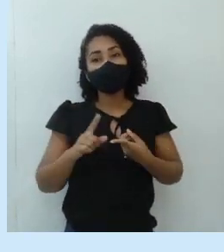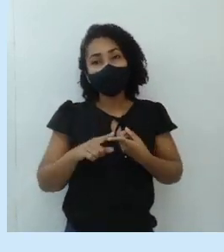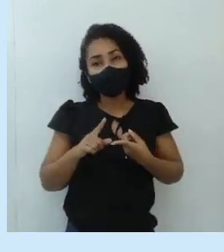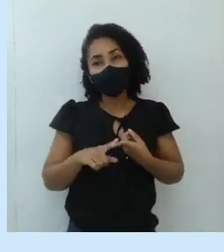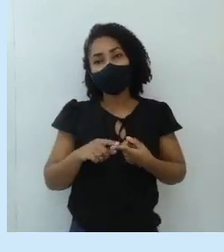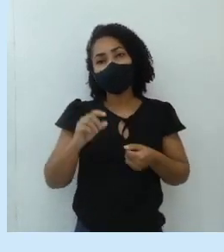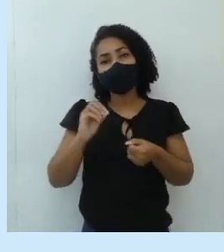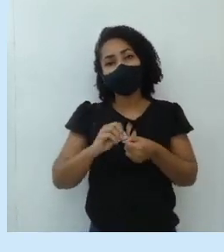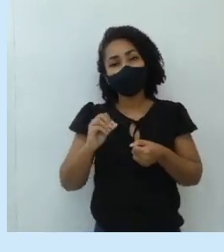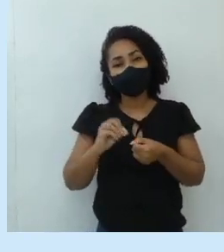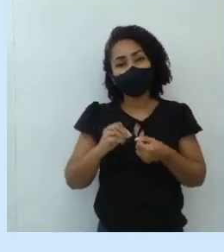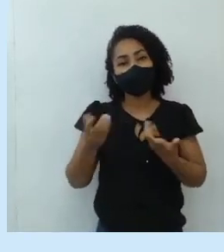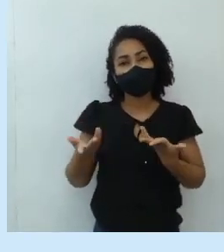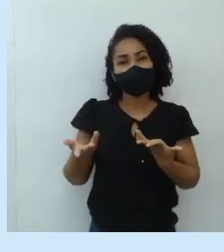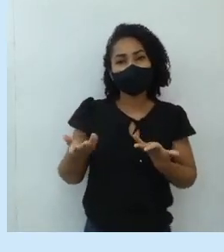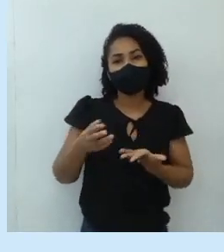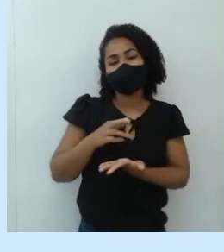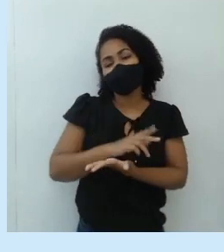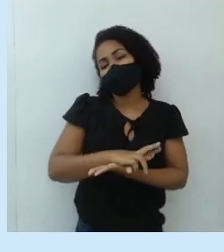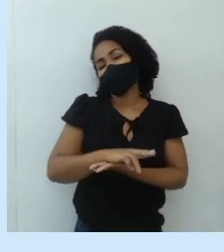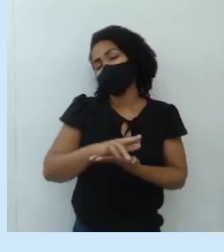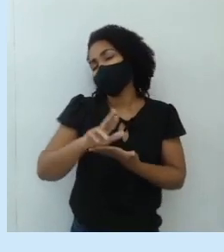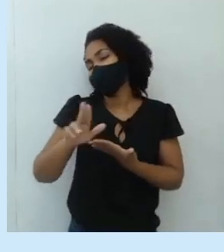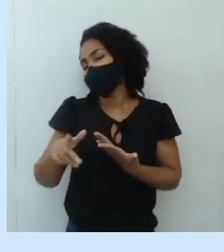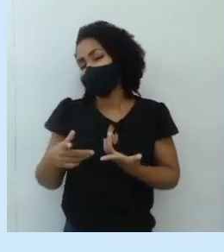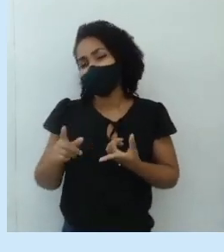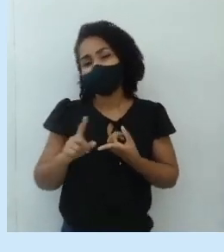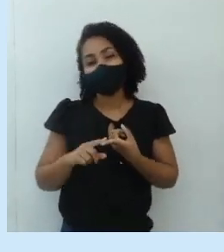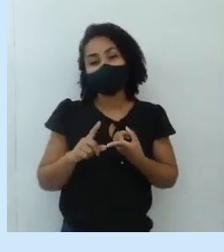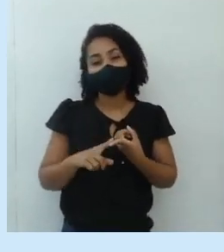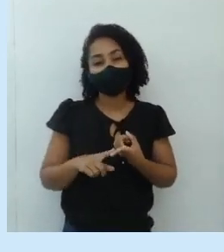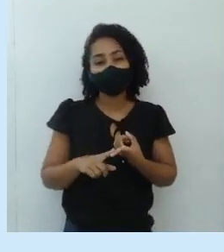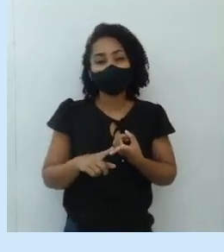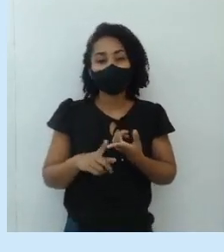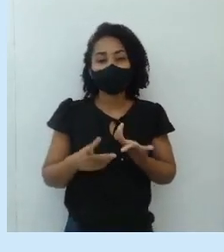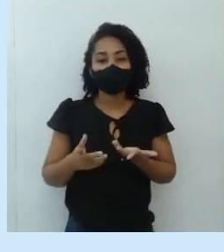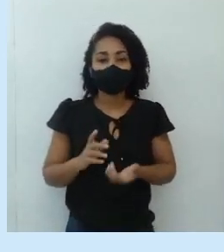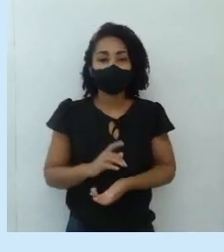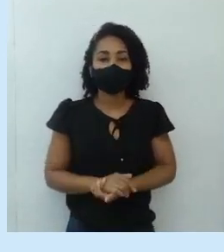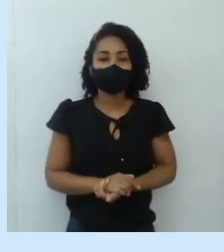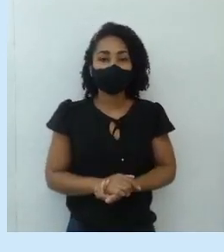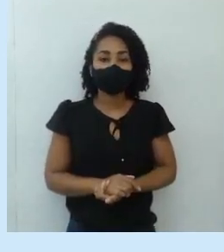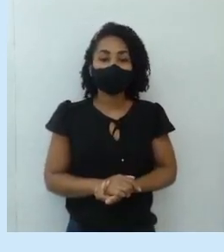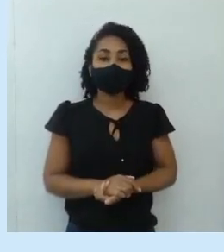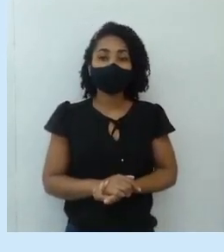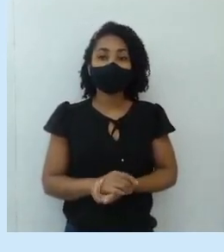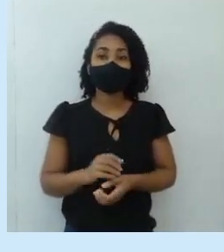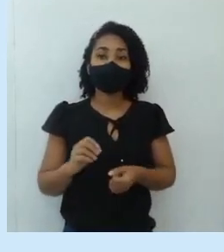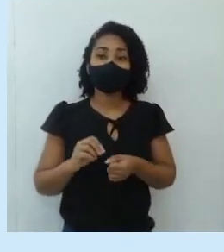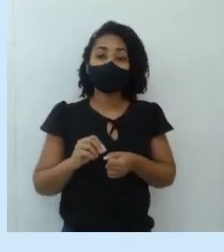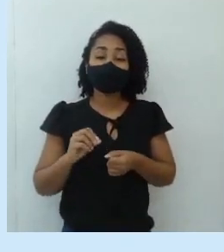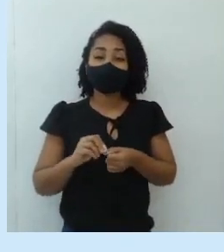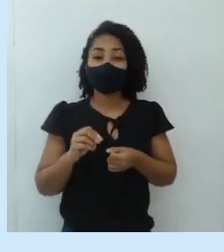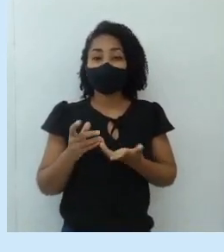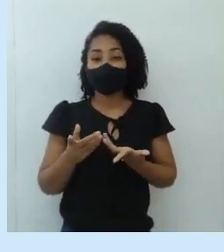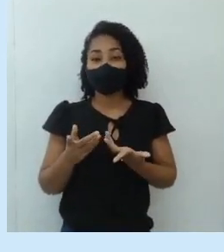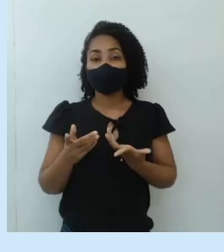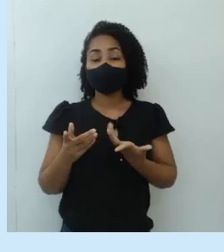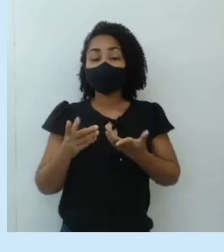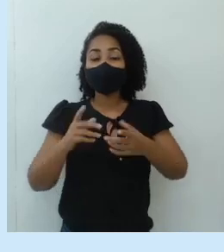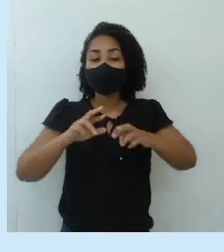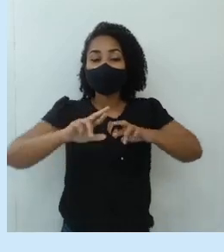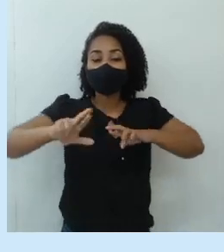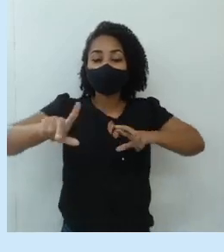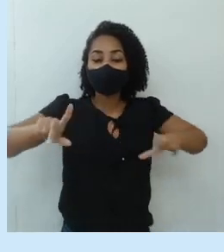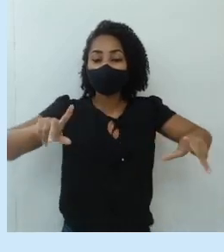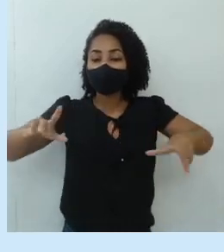feitas nas inúmeras estações de meteorologia, que são dispersas em distintos